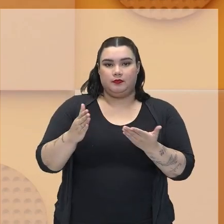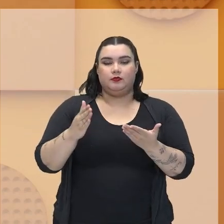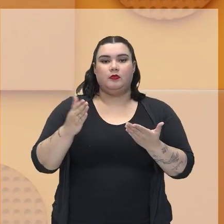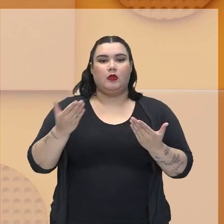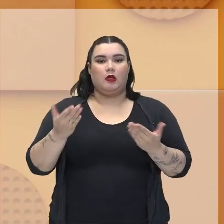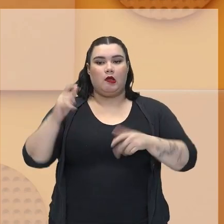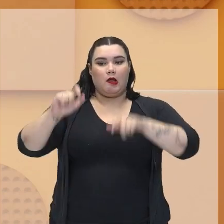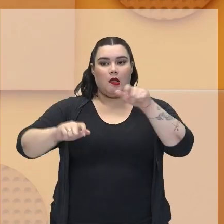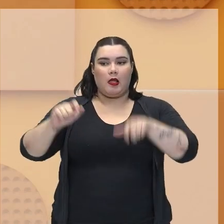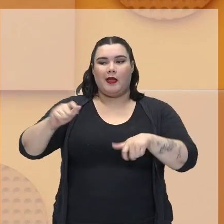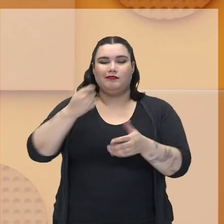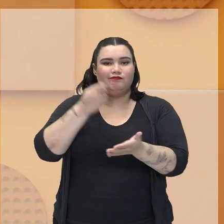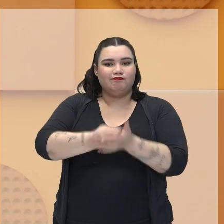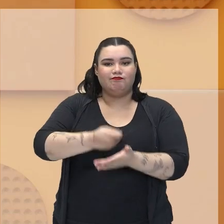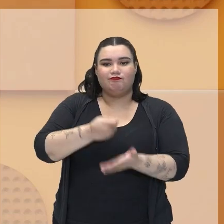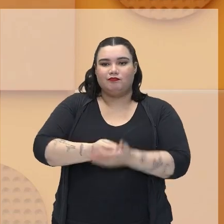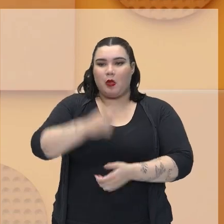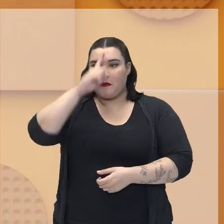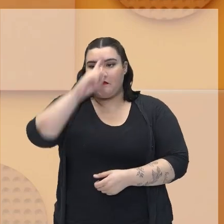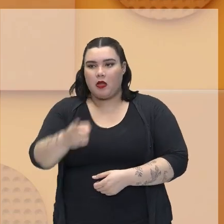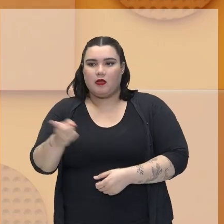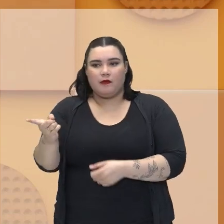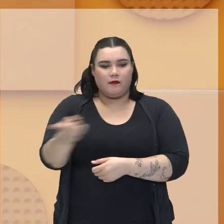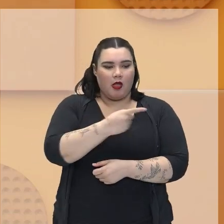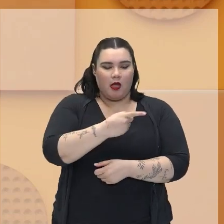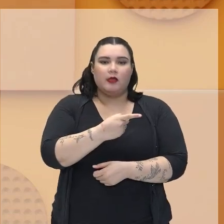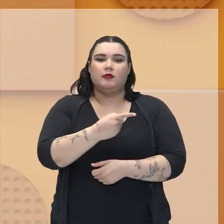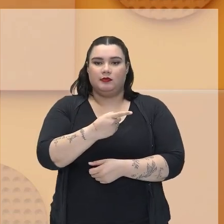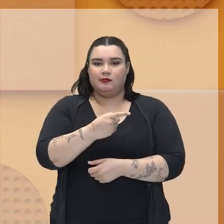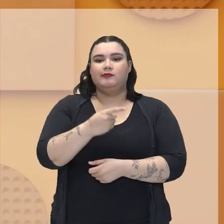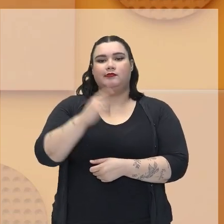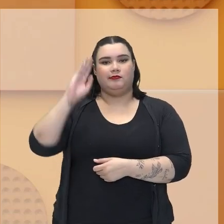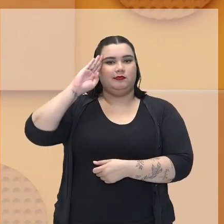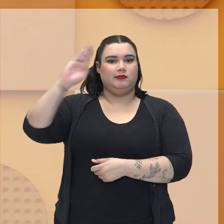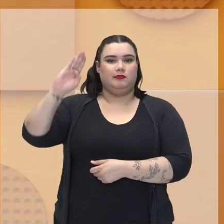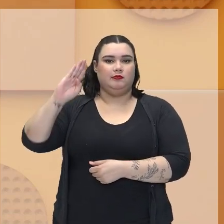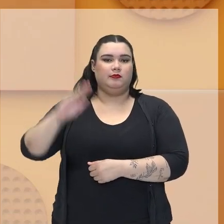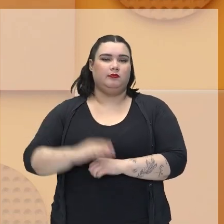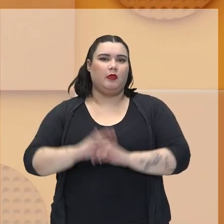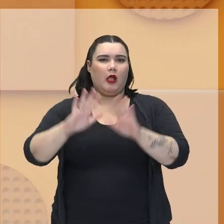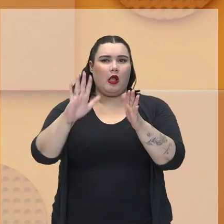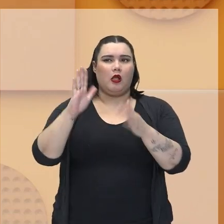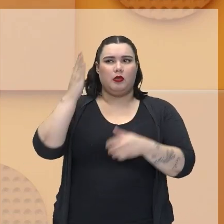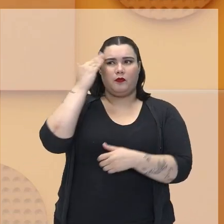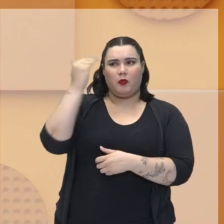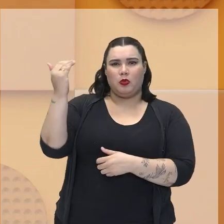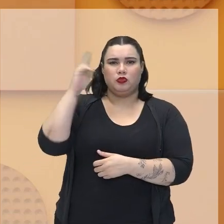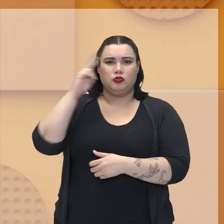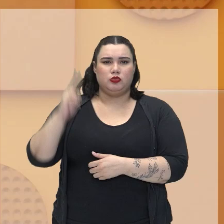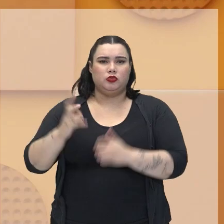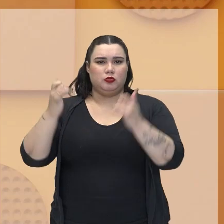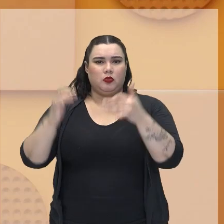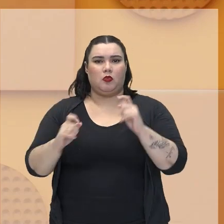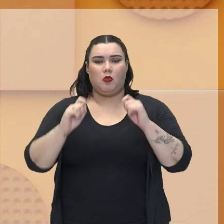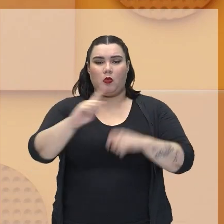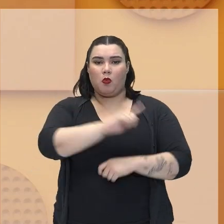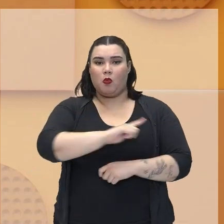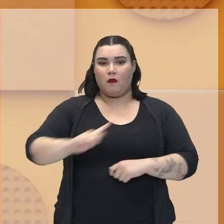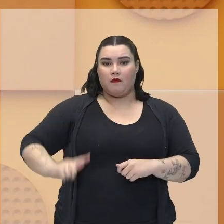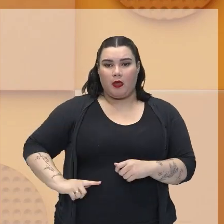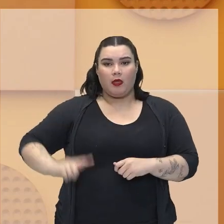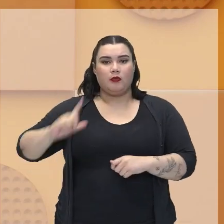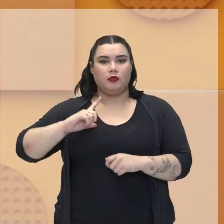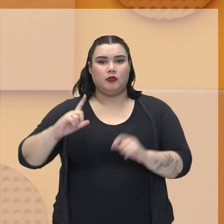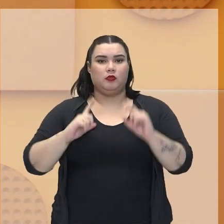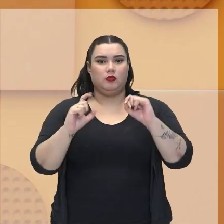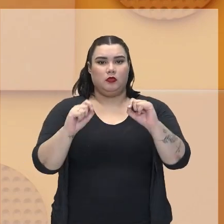alistamentos forçados surgiram. Alguns historiadores, galera, relatam que muitas vezes o governo ele fazia